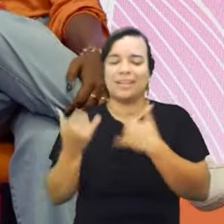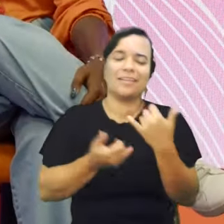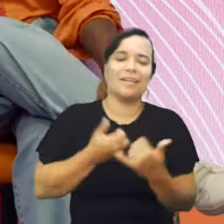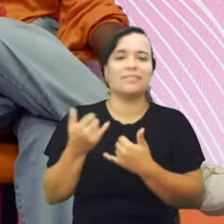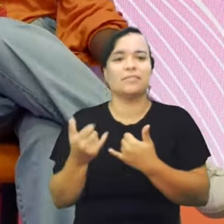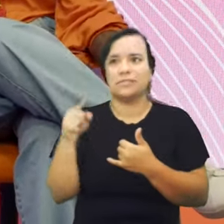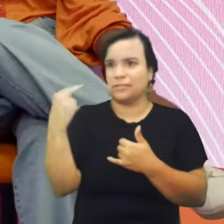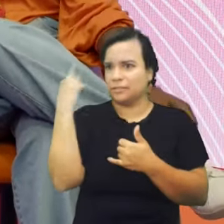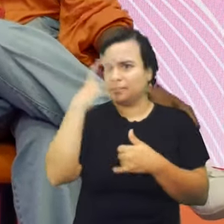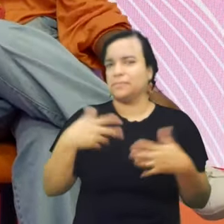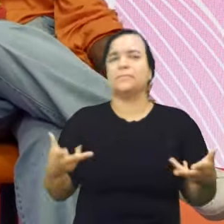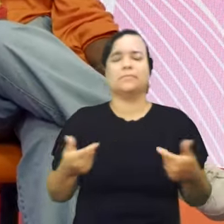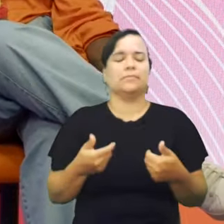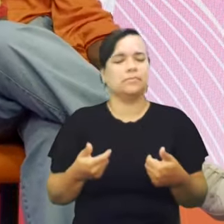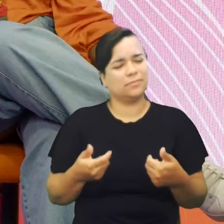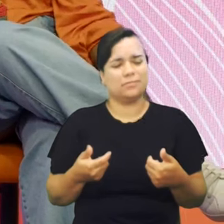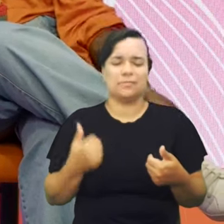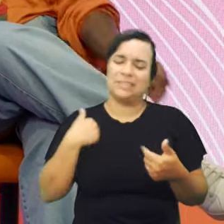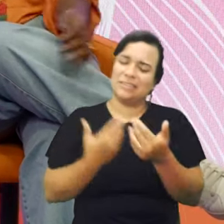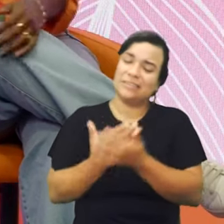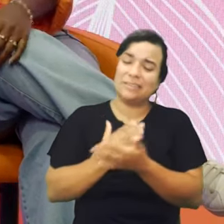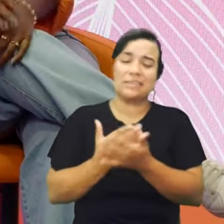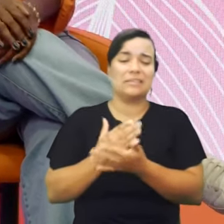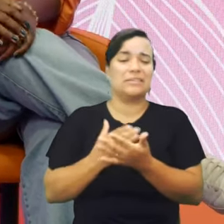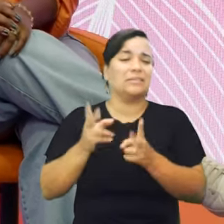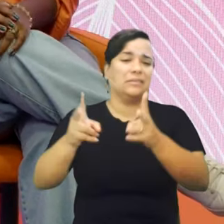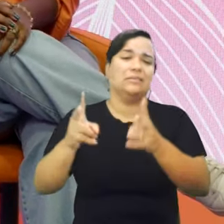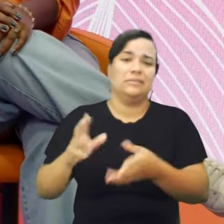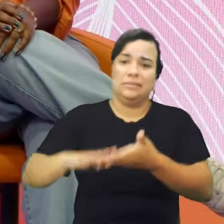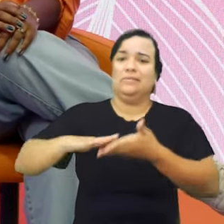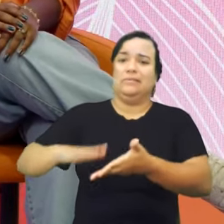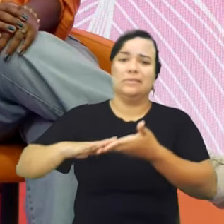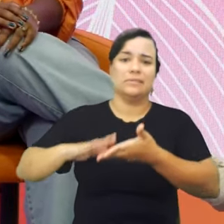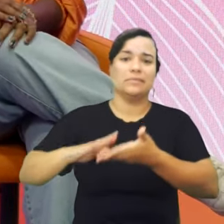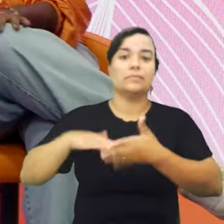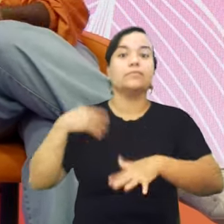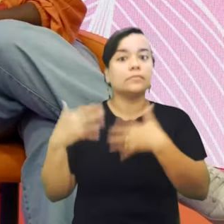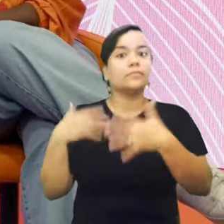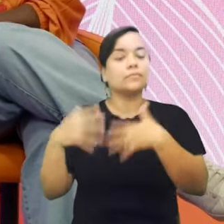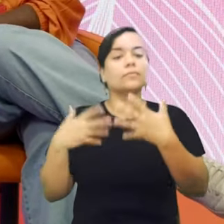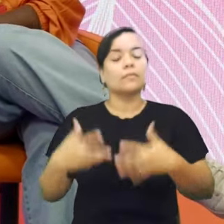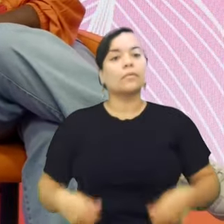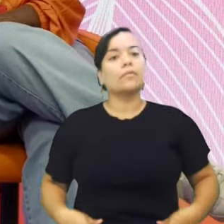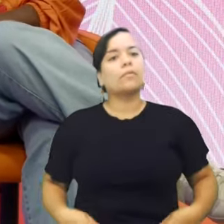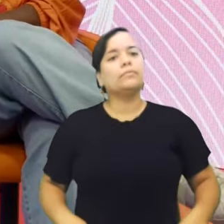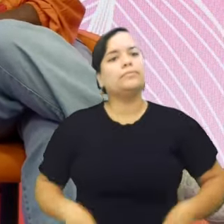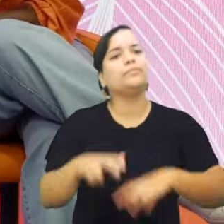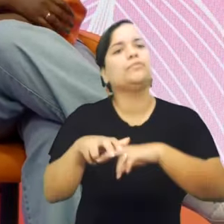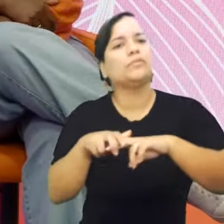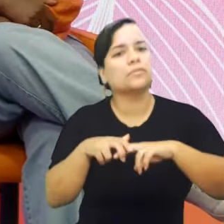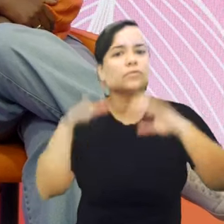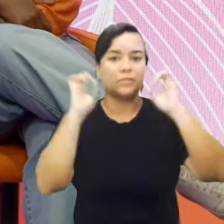Aí vinha esse rótulo, e aquilo sempre me incomodou muito. Então, passou um tempo que, por causa da deficiência, eu consegui colocar essa questão de